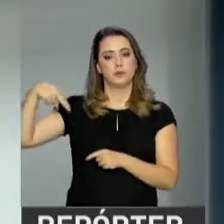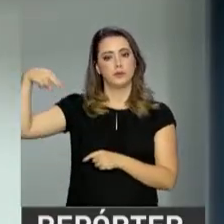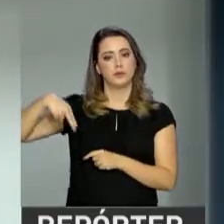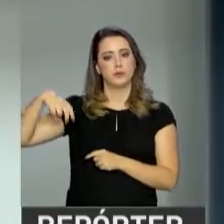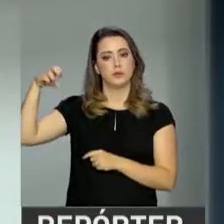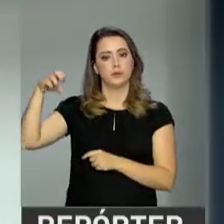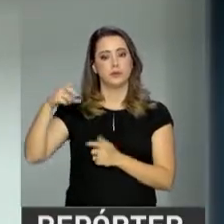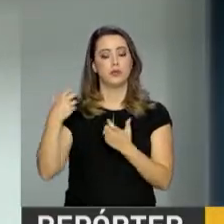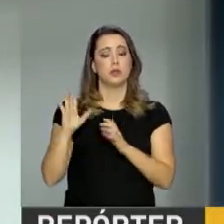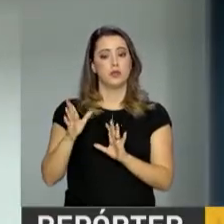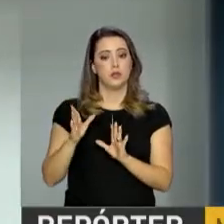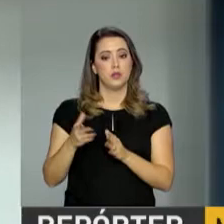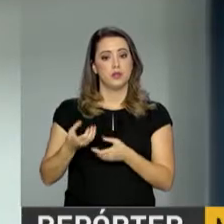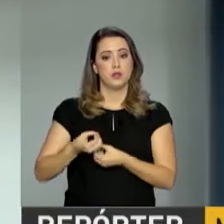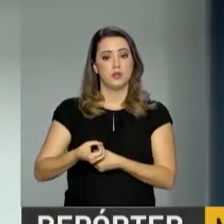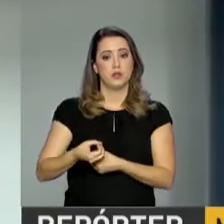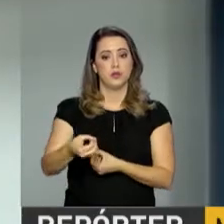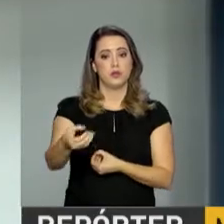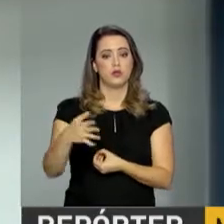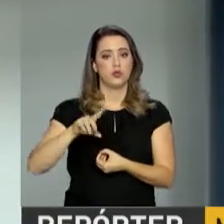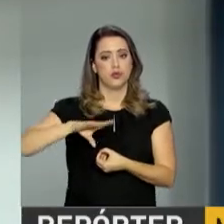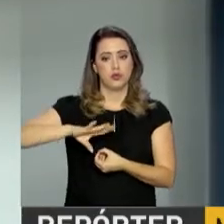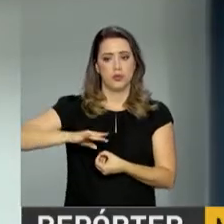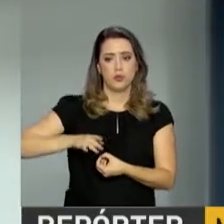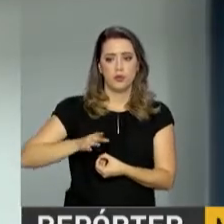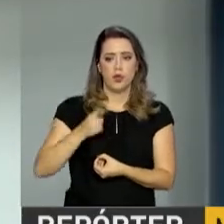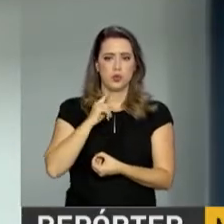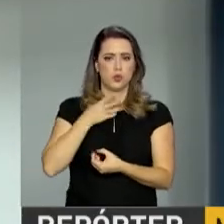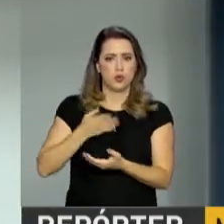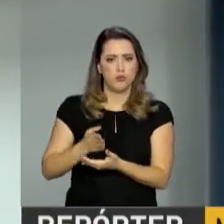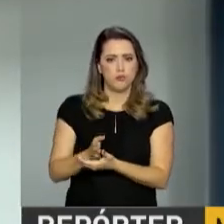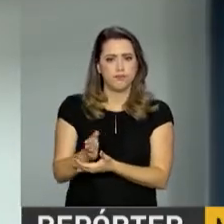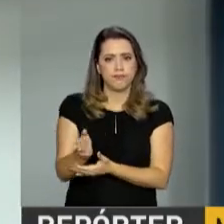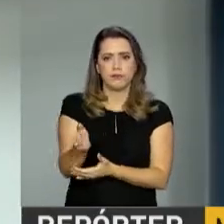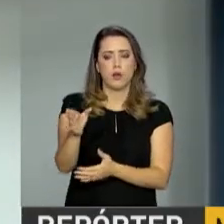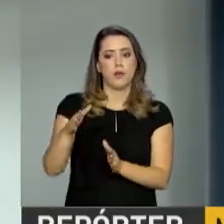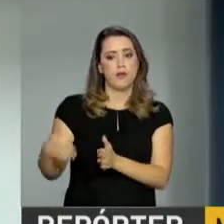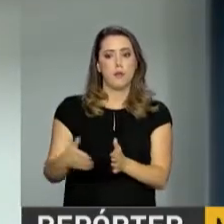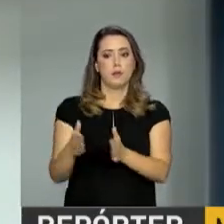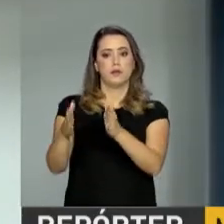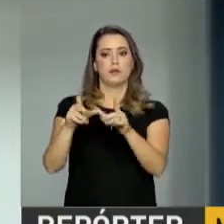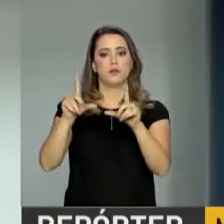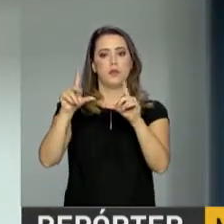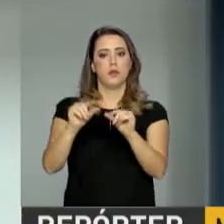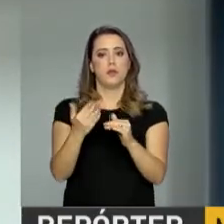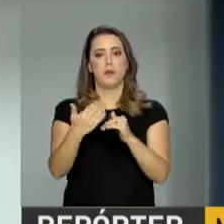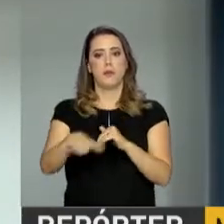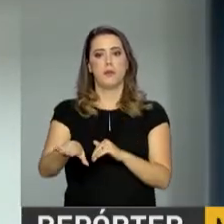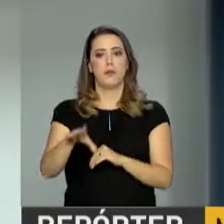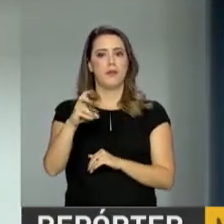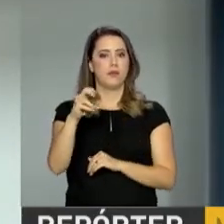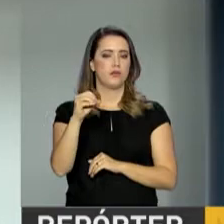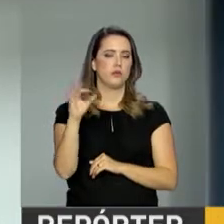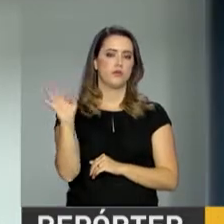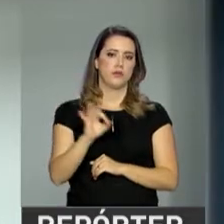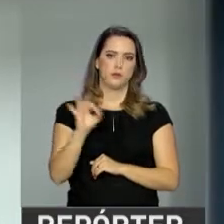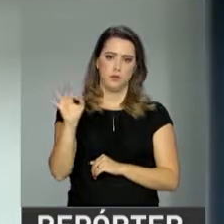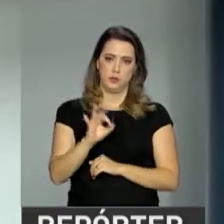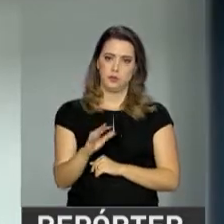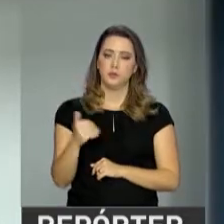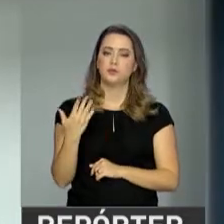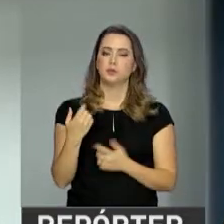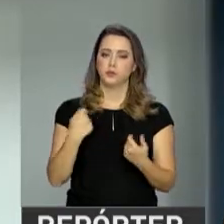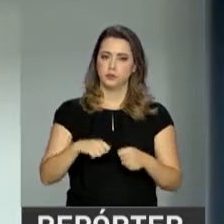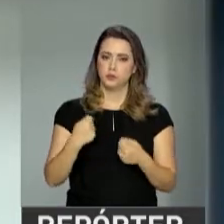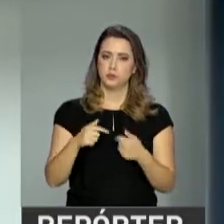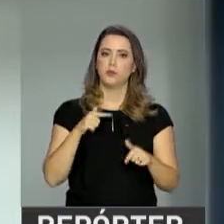tem lá a rede geral ou a fossa séptica ligada à rede geral ainda está em percentuais abaixo da metade dos domicílios. Então ainda há muito